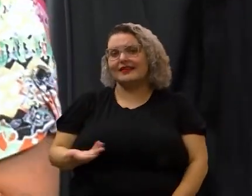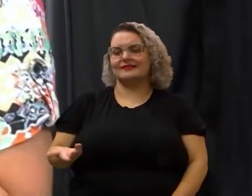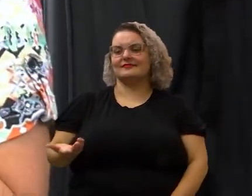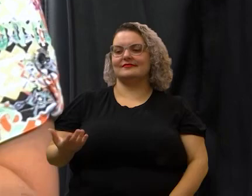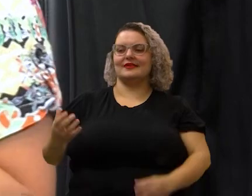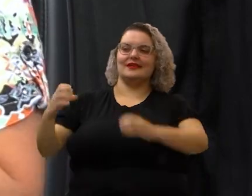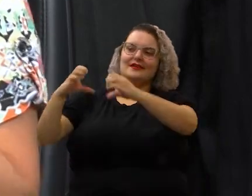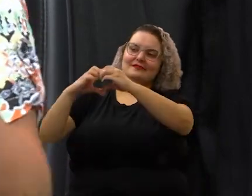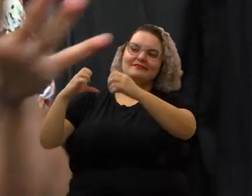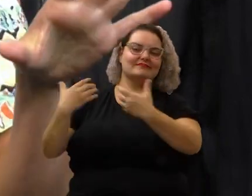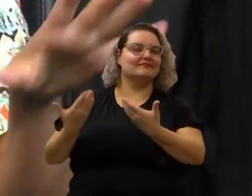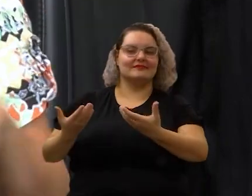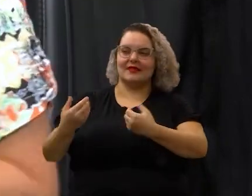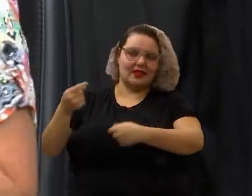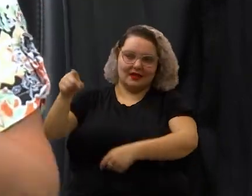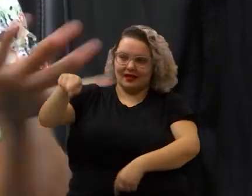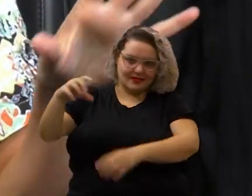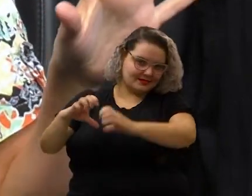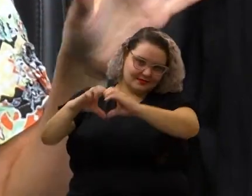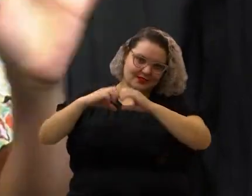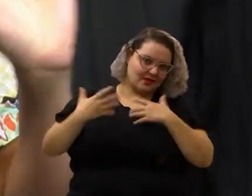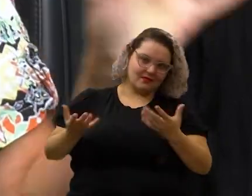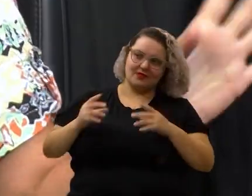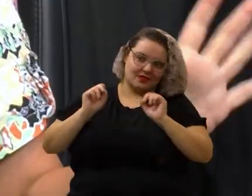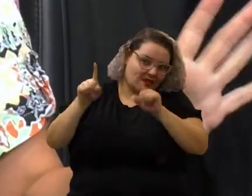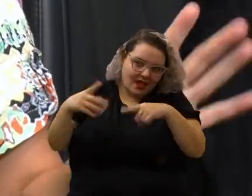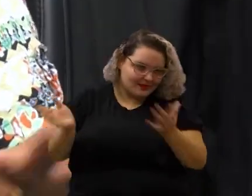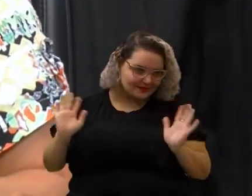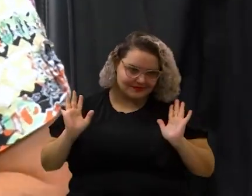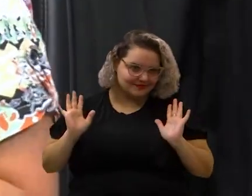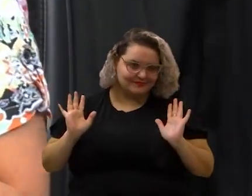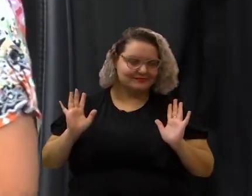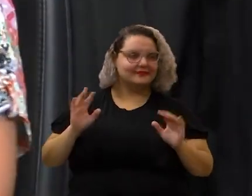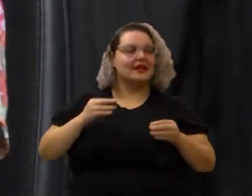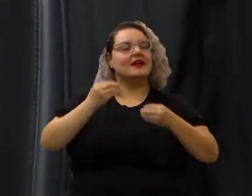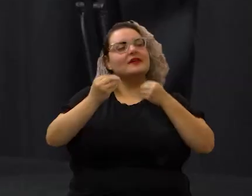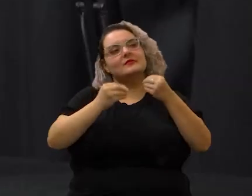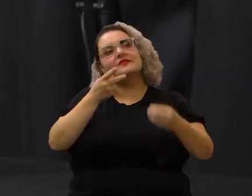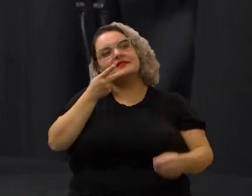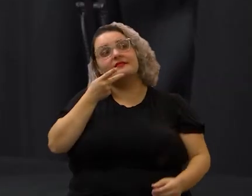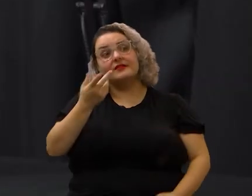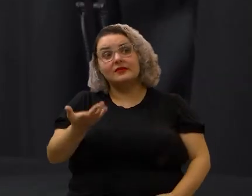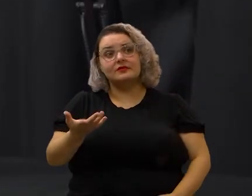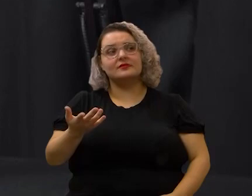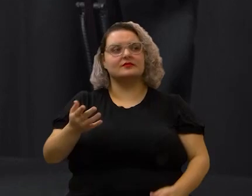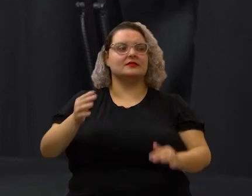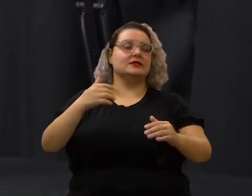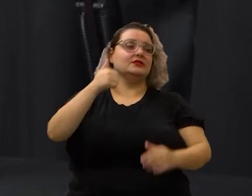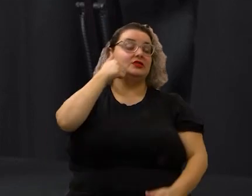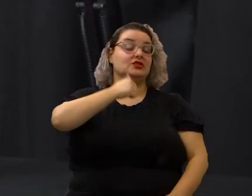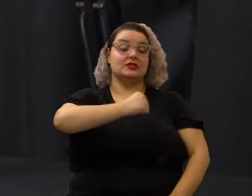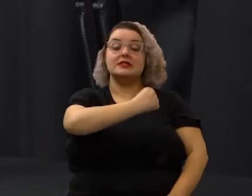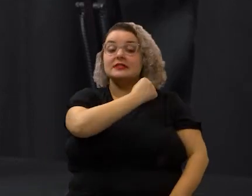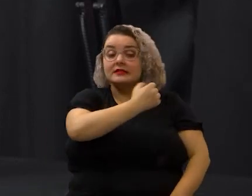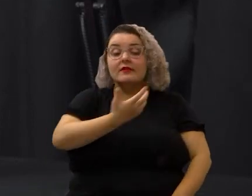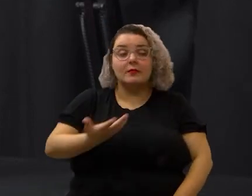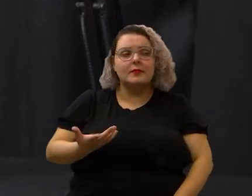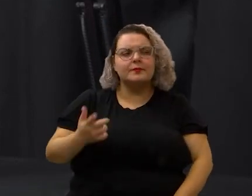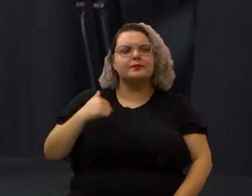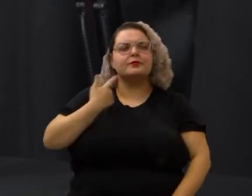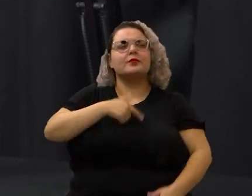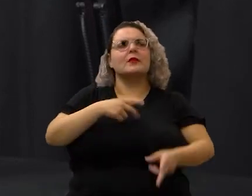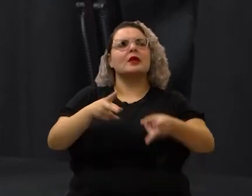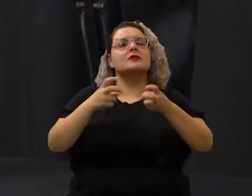sou, eu amo eles me amam, e é isso, né? E como você até falou essa questão de ser